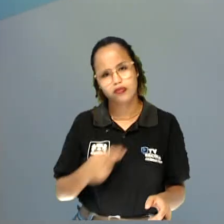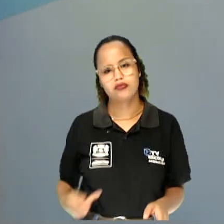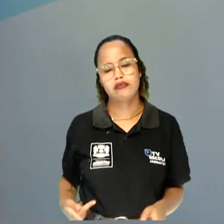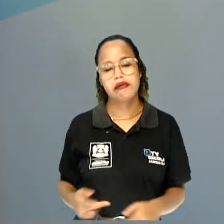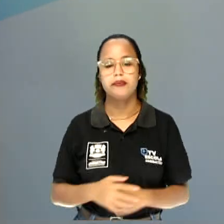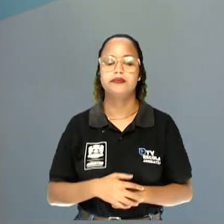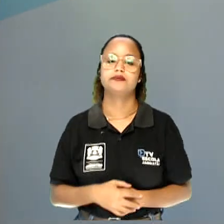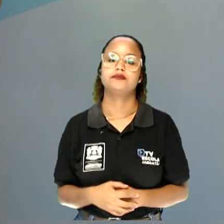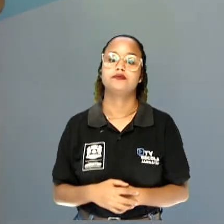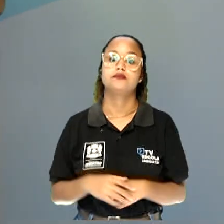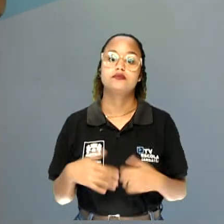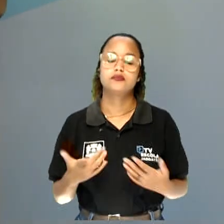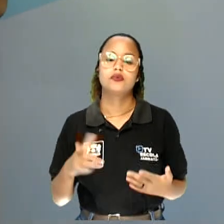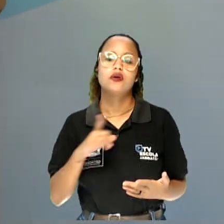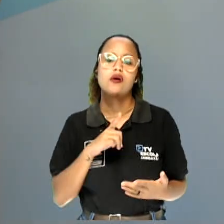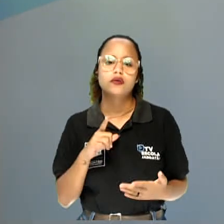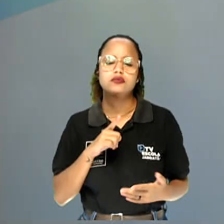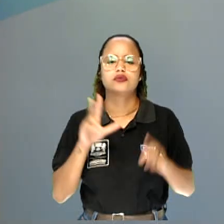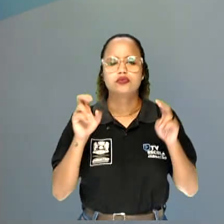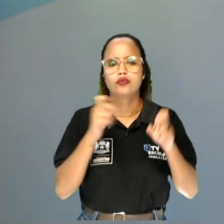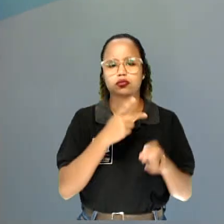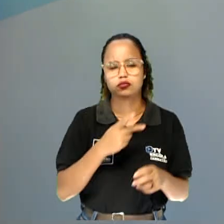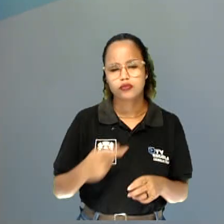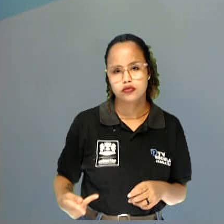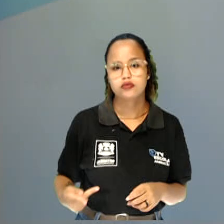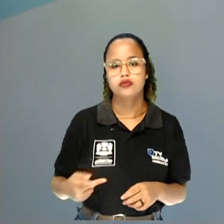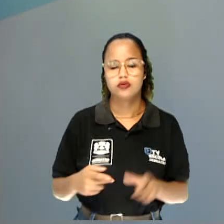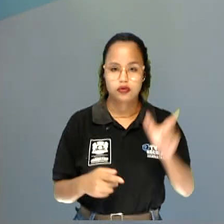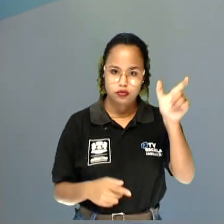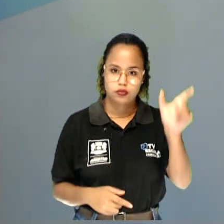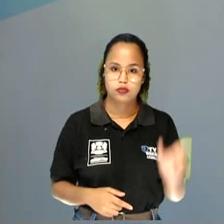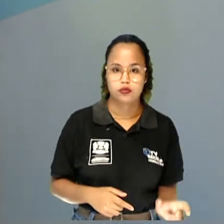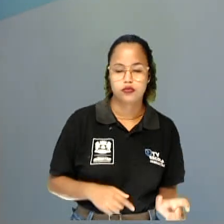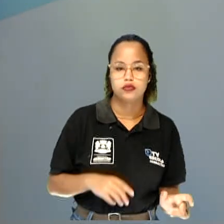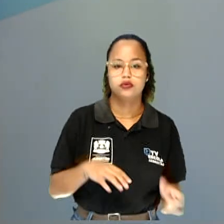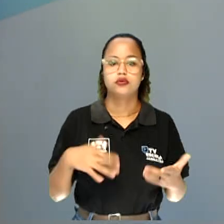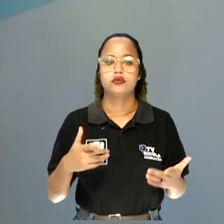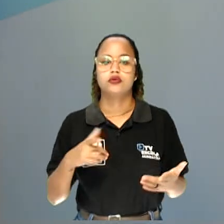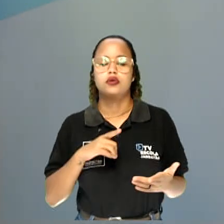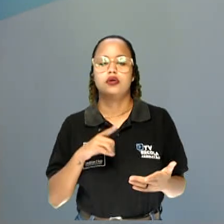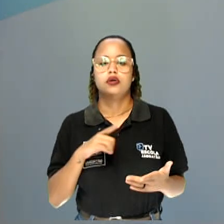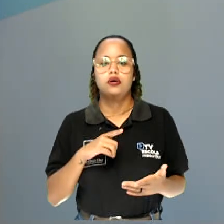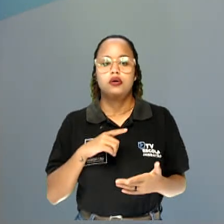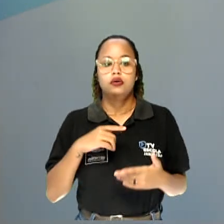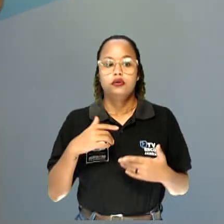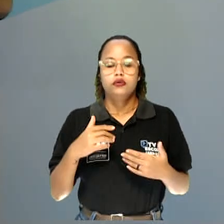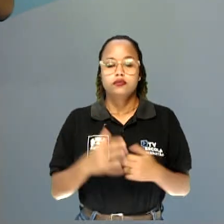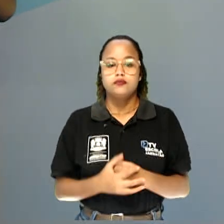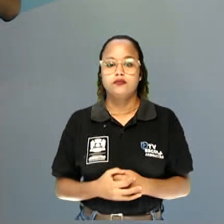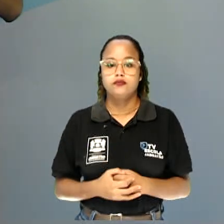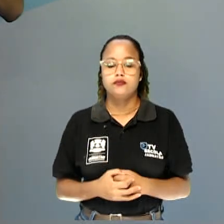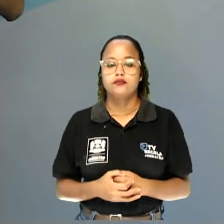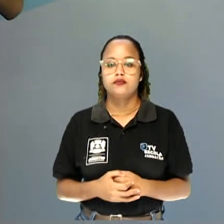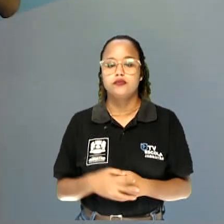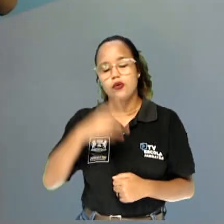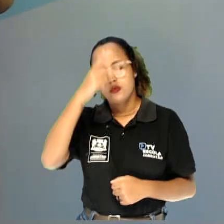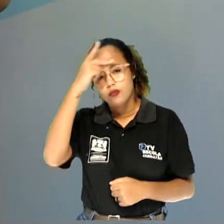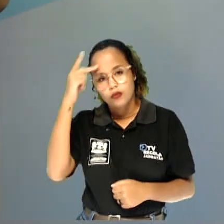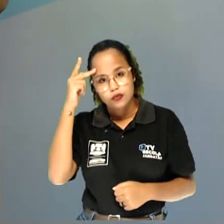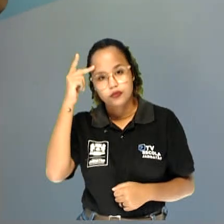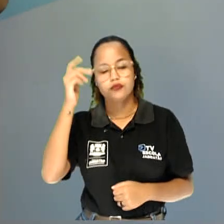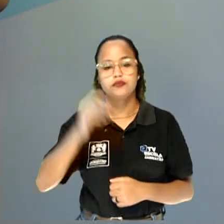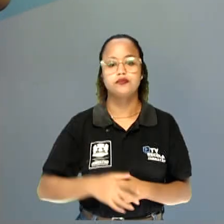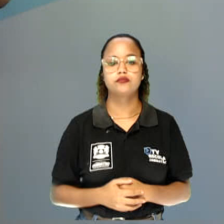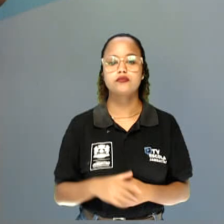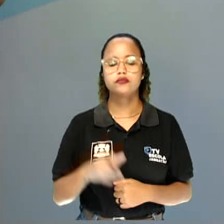Deodoro a crise do encilhamento, né, de Rui Barbosa. Rui Barbosa, que foi um ministro no governo de Deodoro da Fonseca, ele tenta fazer uma reforma fiscal